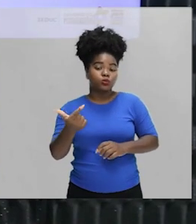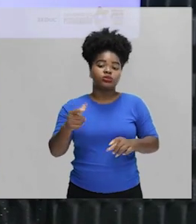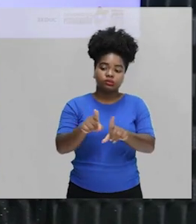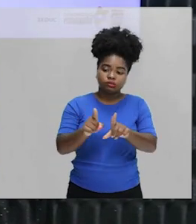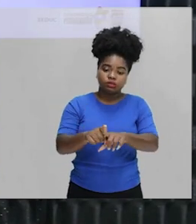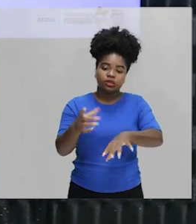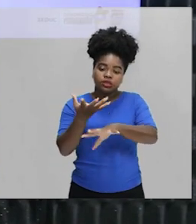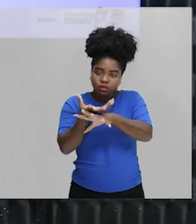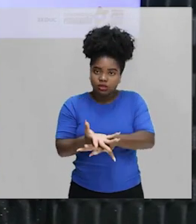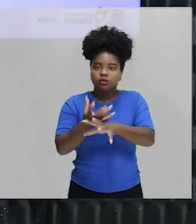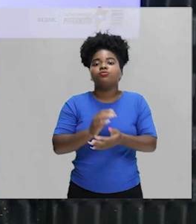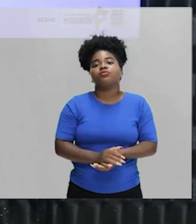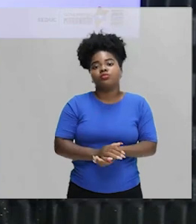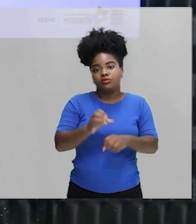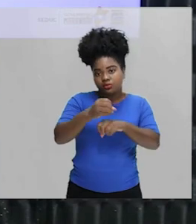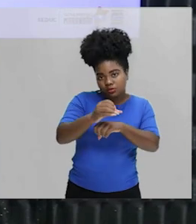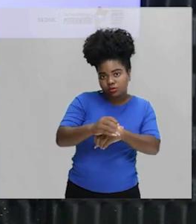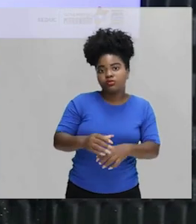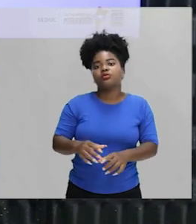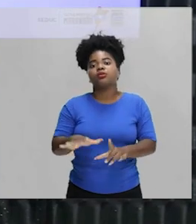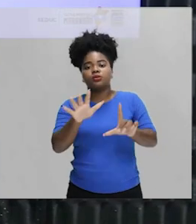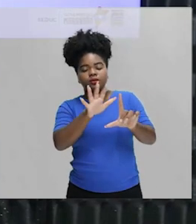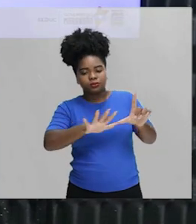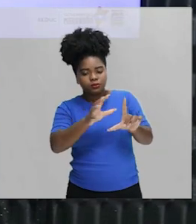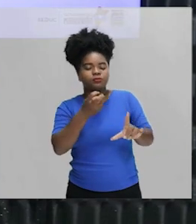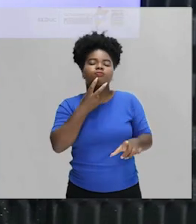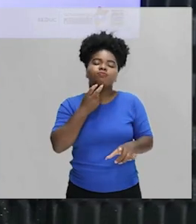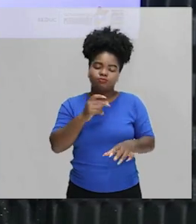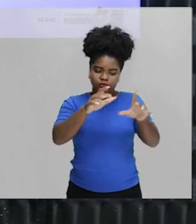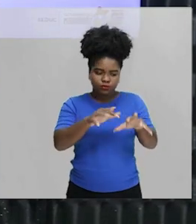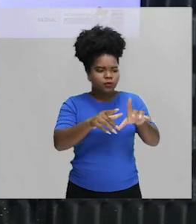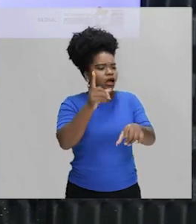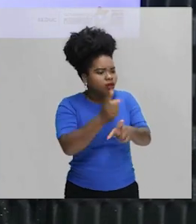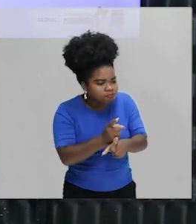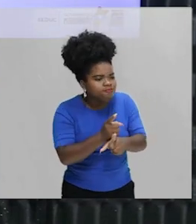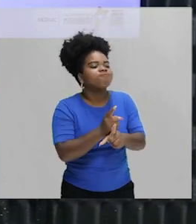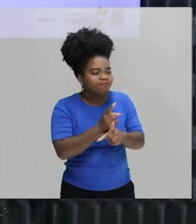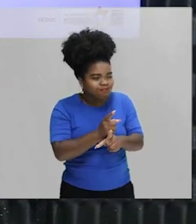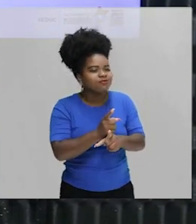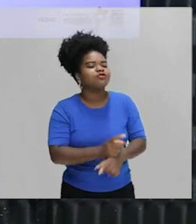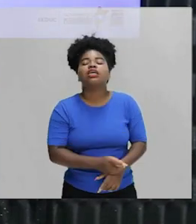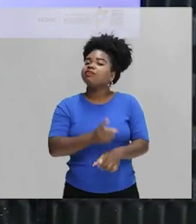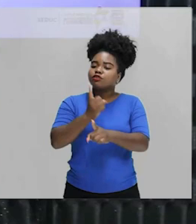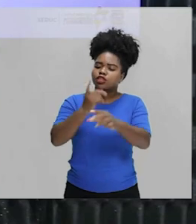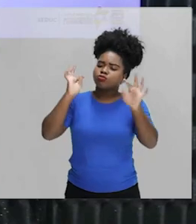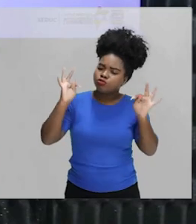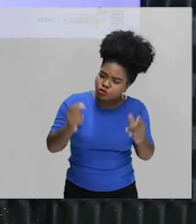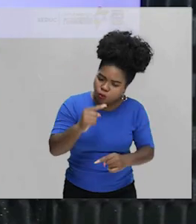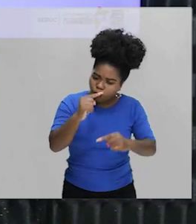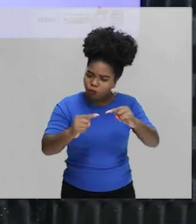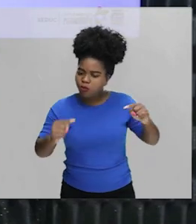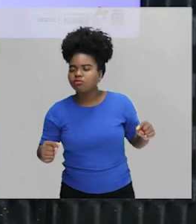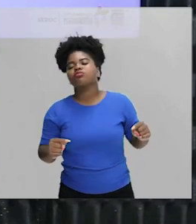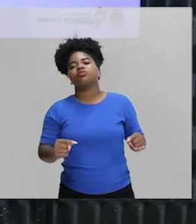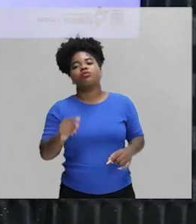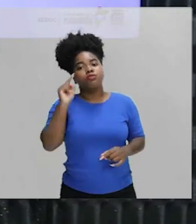a dica é plataforma galves Dias certo acessa lá lá você vai se deliciar com todo o material que tem lá